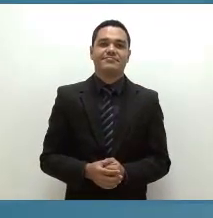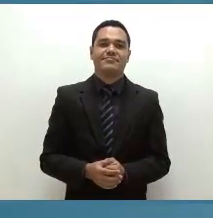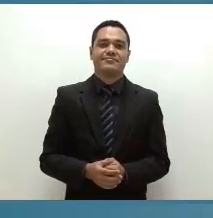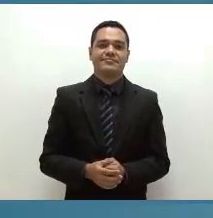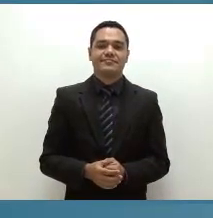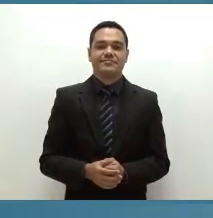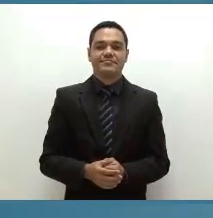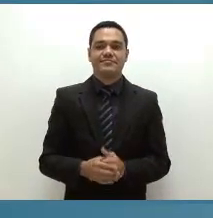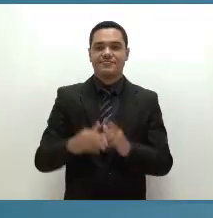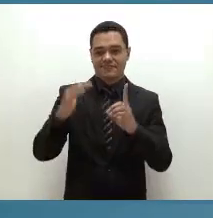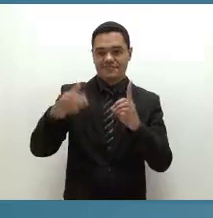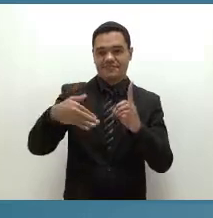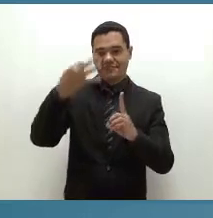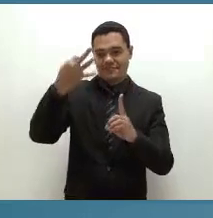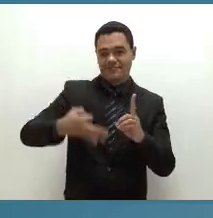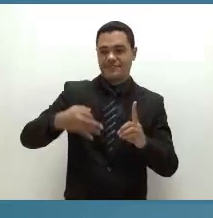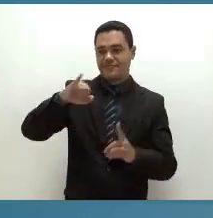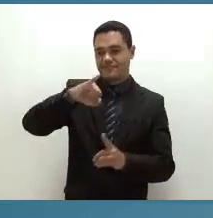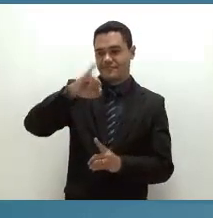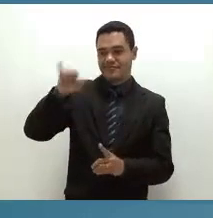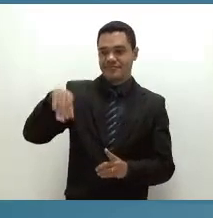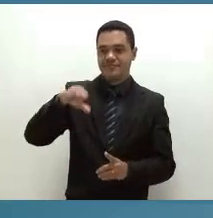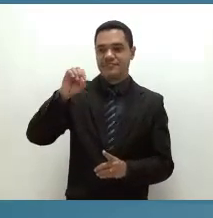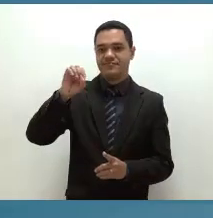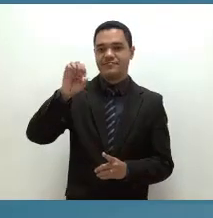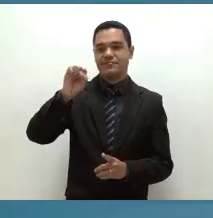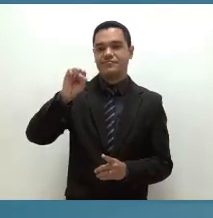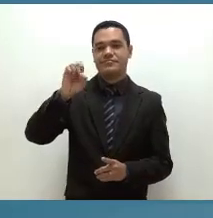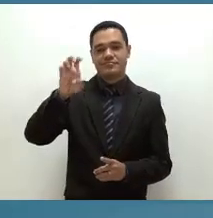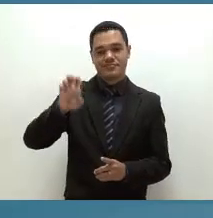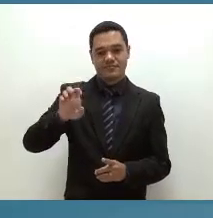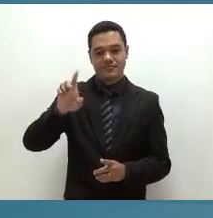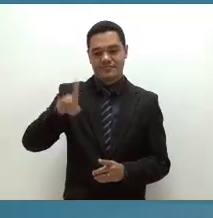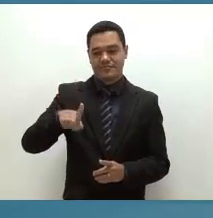Desembargador José Maria Teixeira do Rosário. Não,